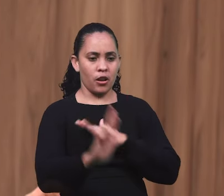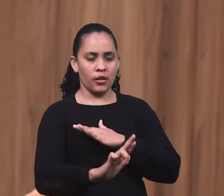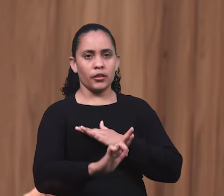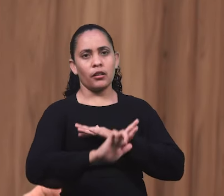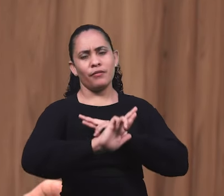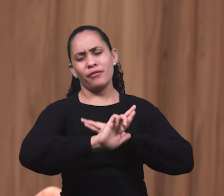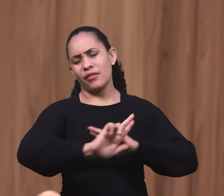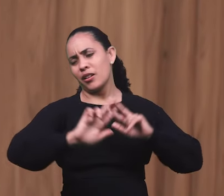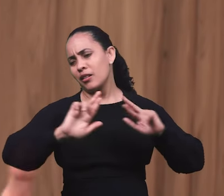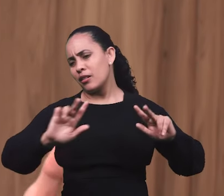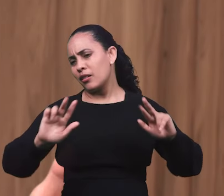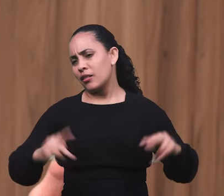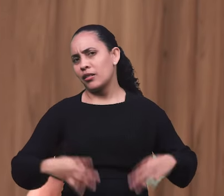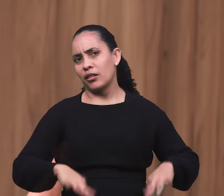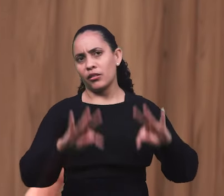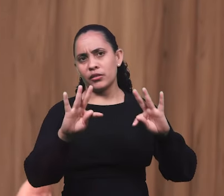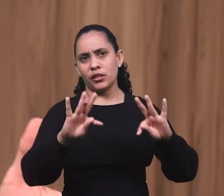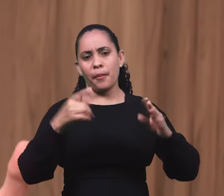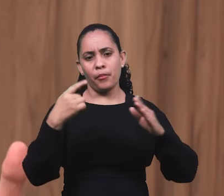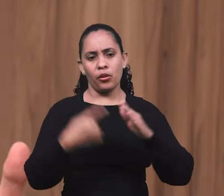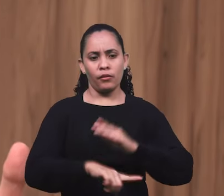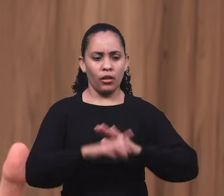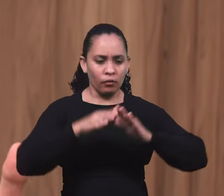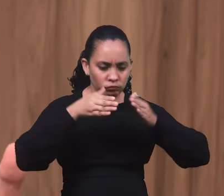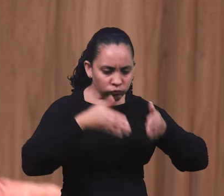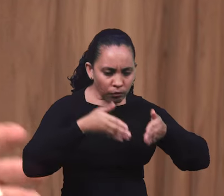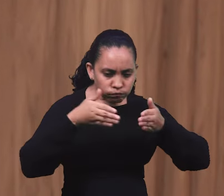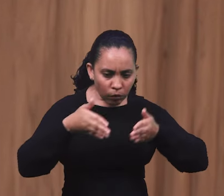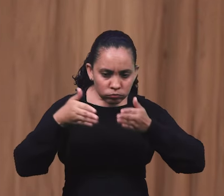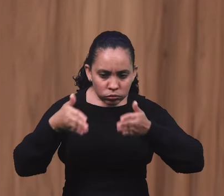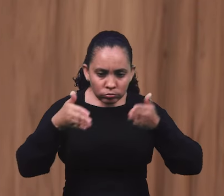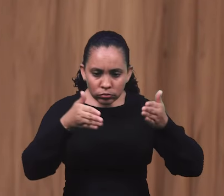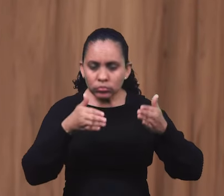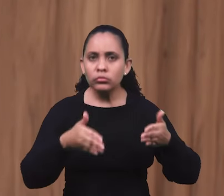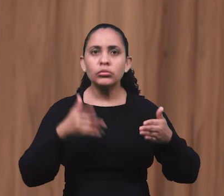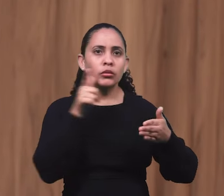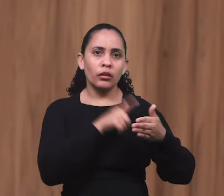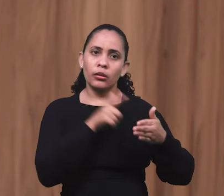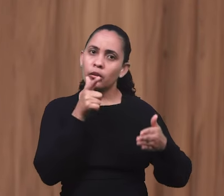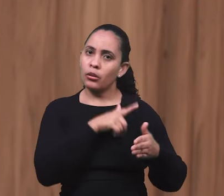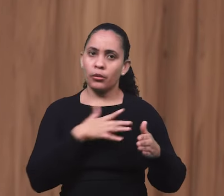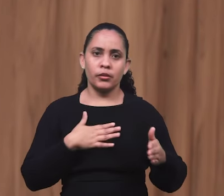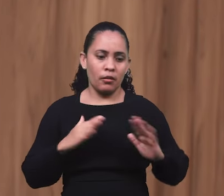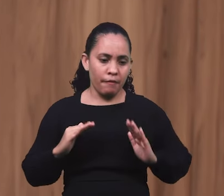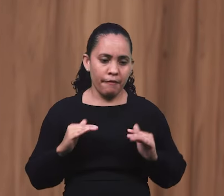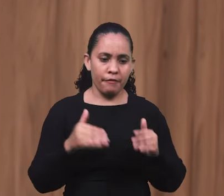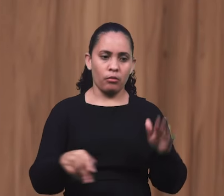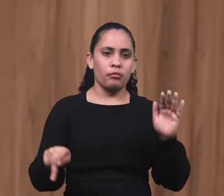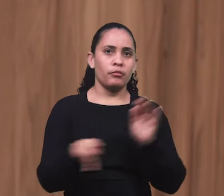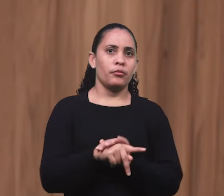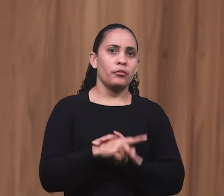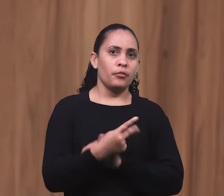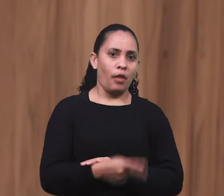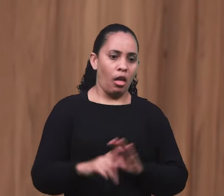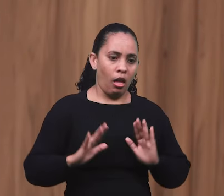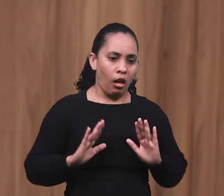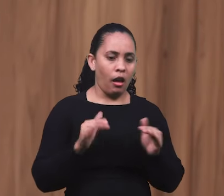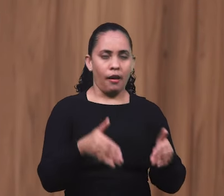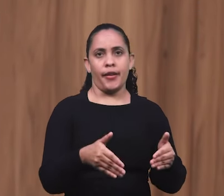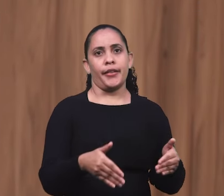né? Você não consegue aprofundar dentro do conhecimento, a menos que você seja muito específico em determinada área, porque